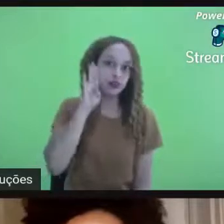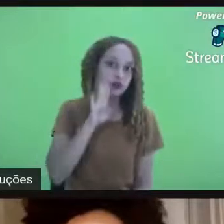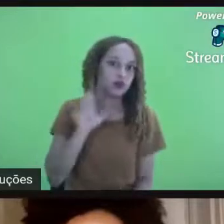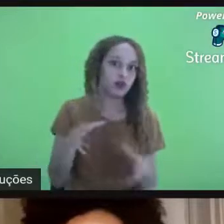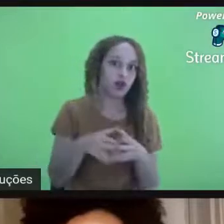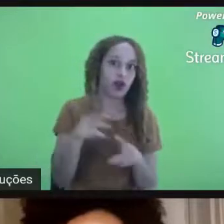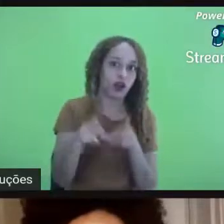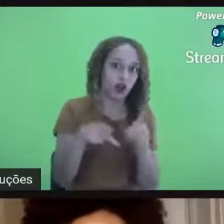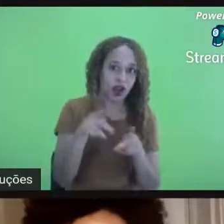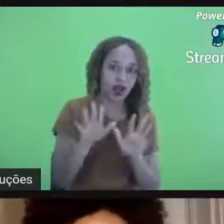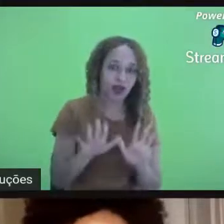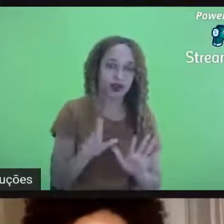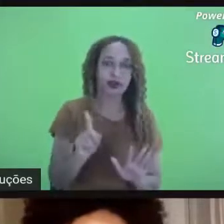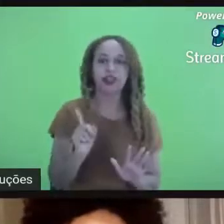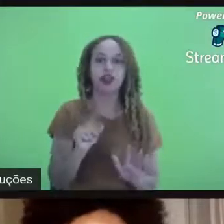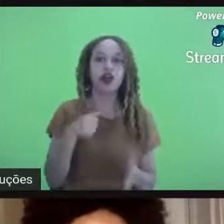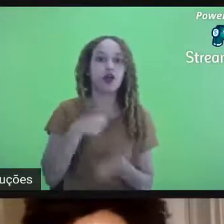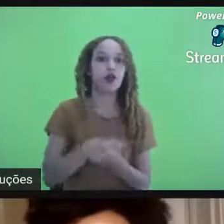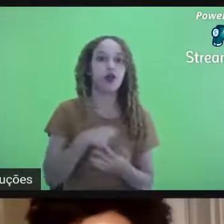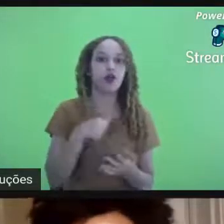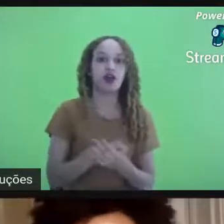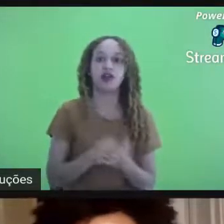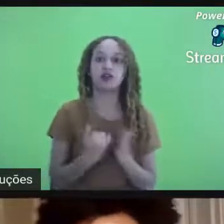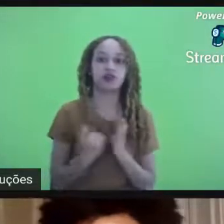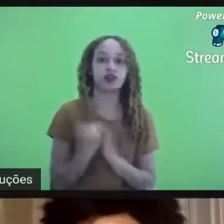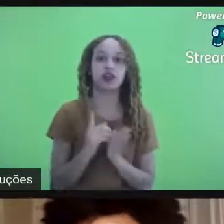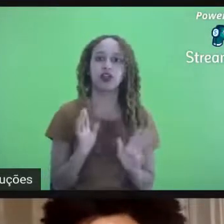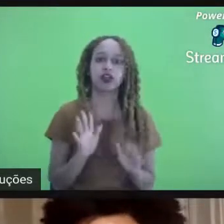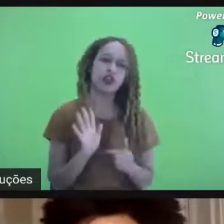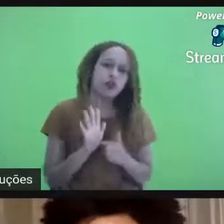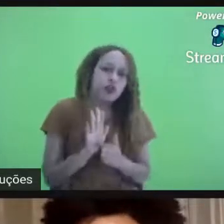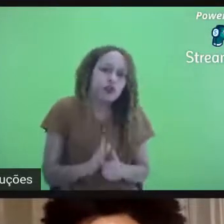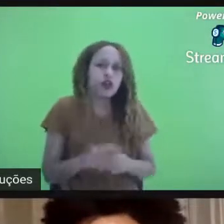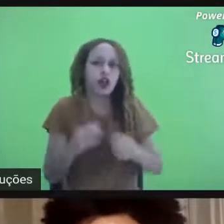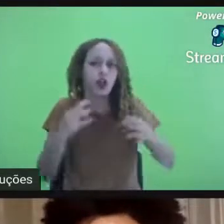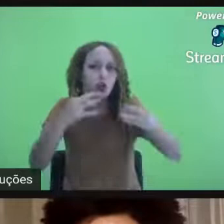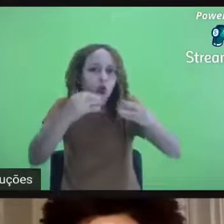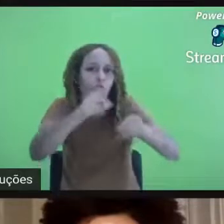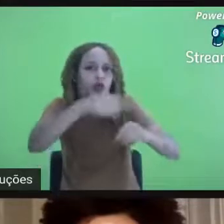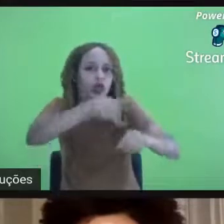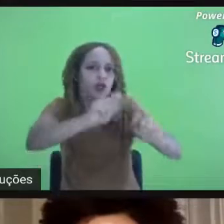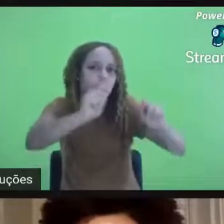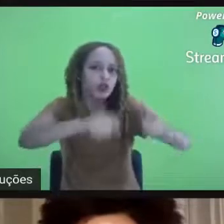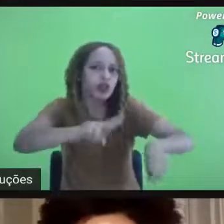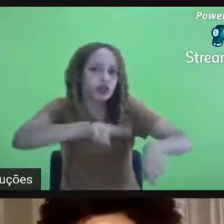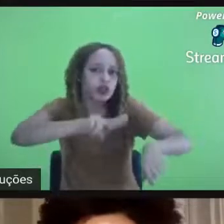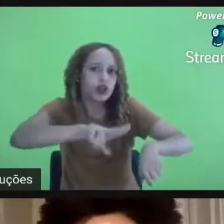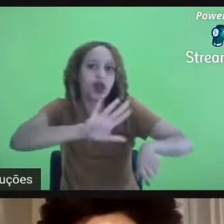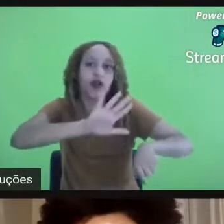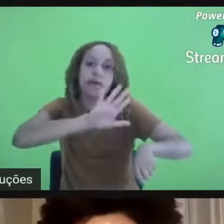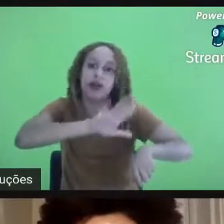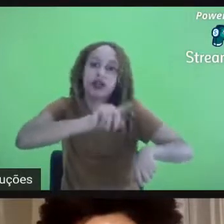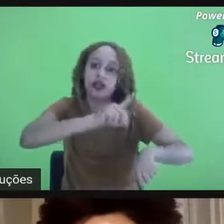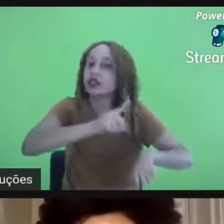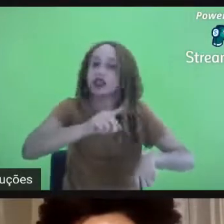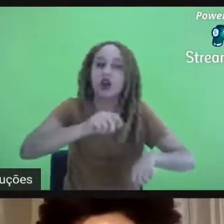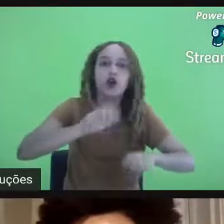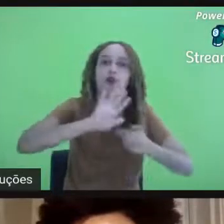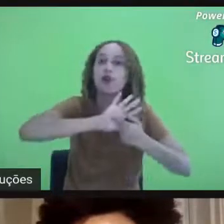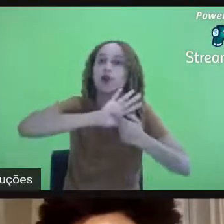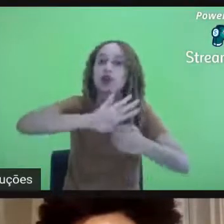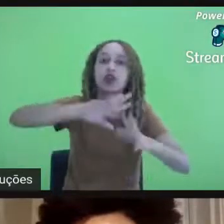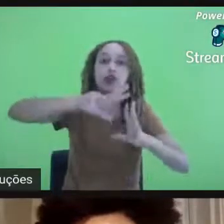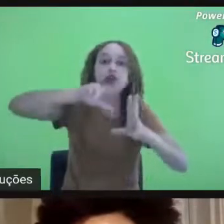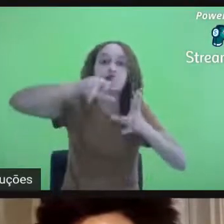condições, toda a visibilidade, todas as ferramentas e instrumentais que eles tiveram à disposição deles, eles não disseram para o mundo o que, que é